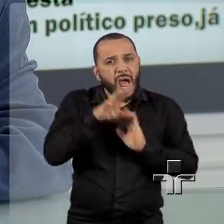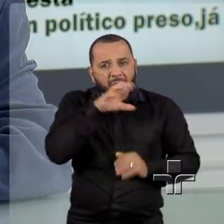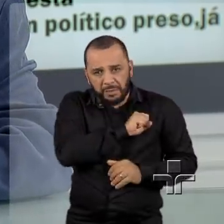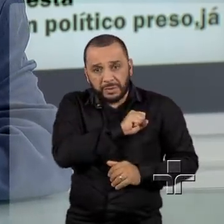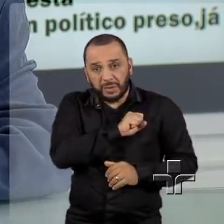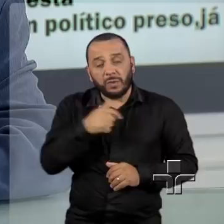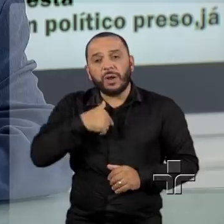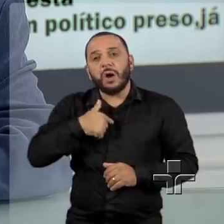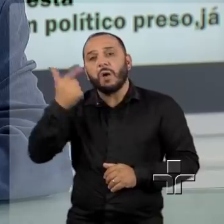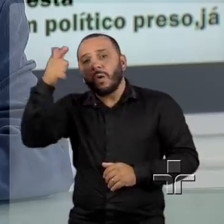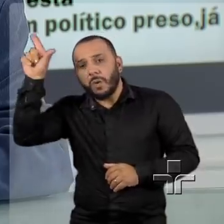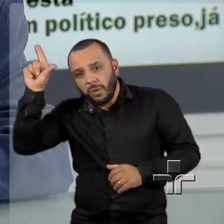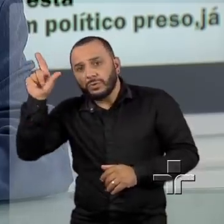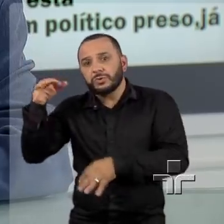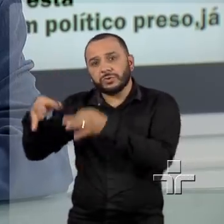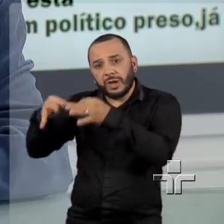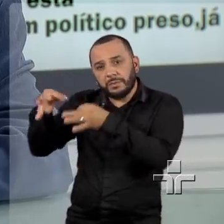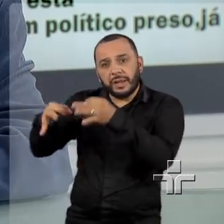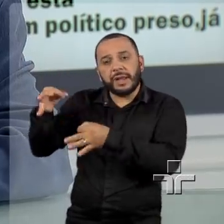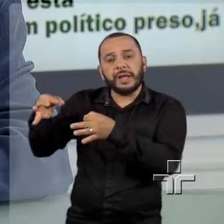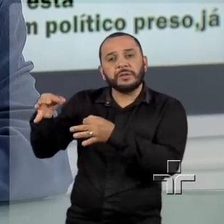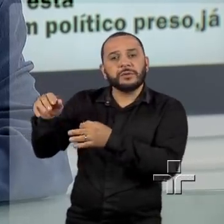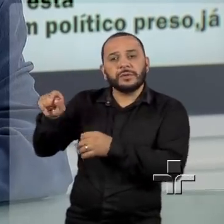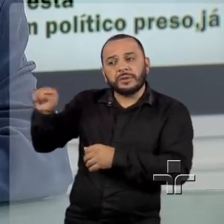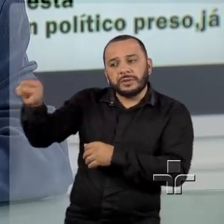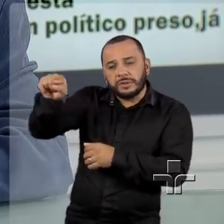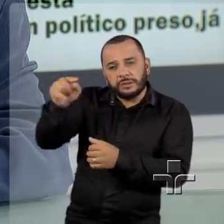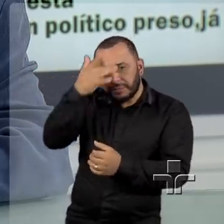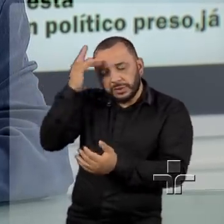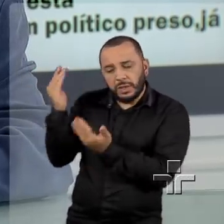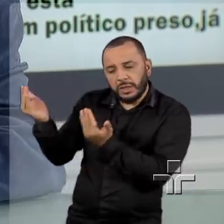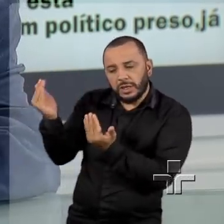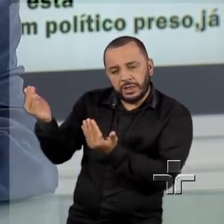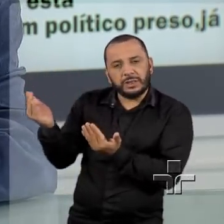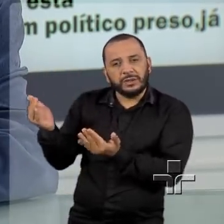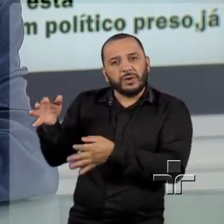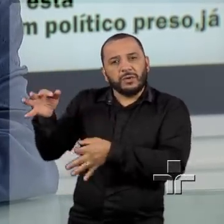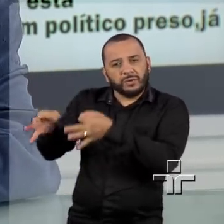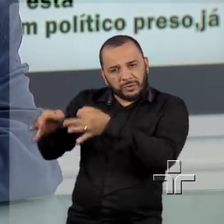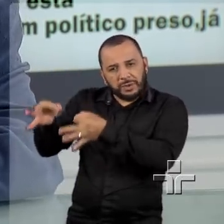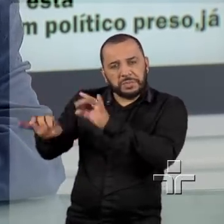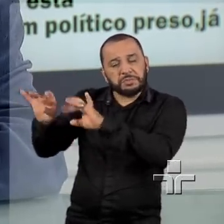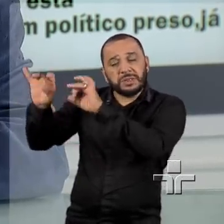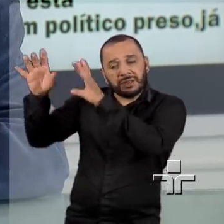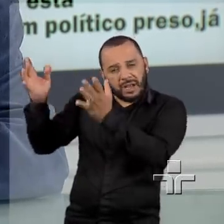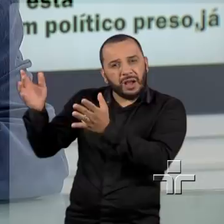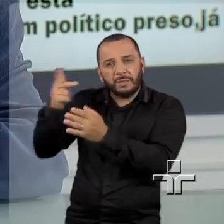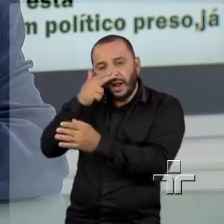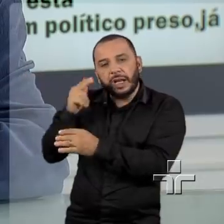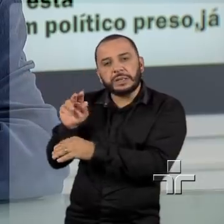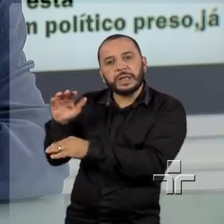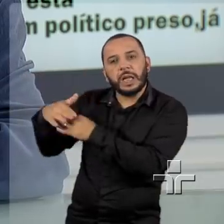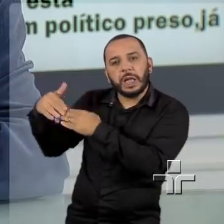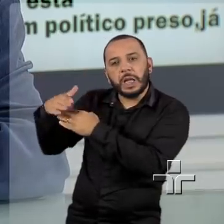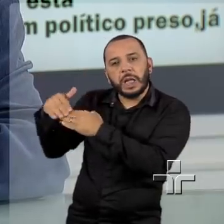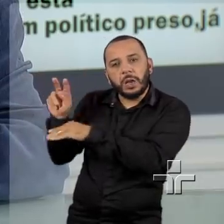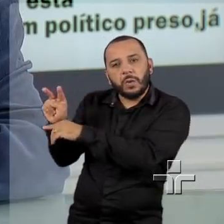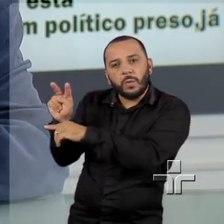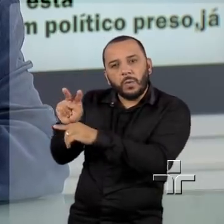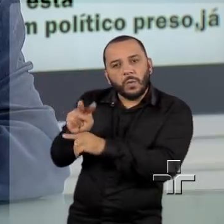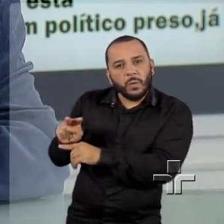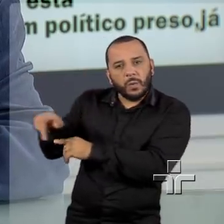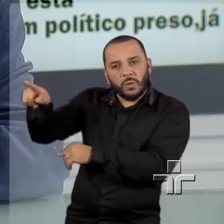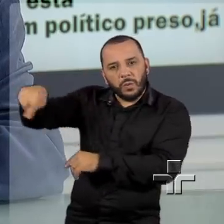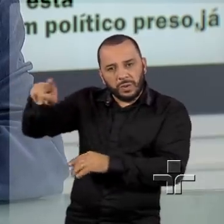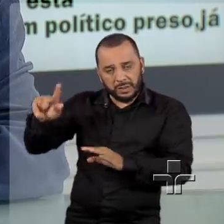gente com fórum, né, suspeitos que estão em fórum. Isso significaria um certo corporativismo. A literatura, desde o